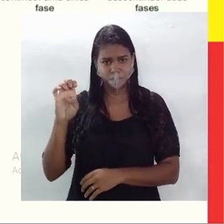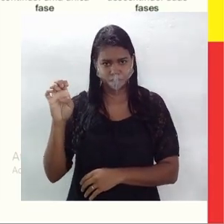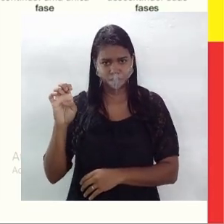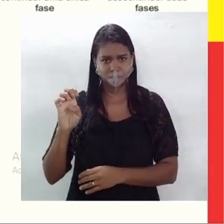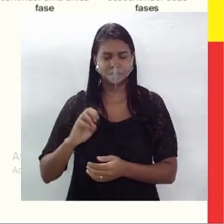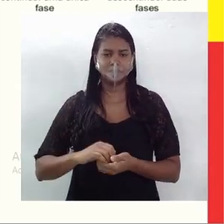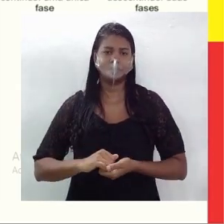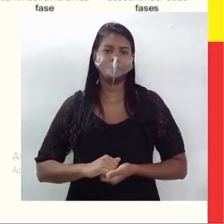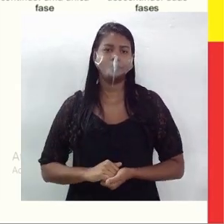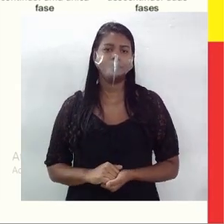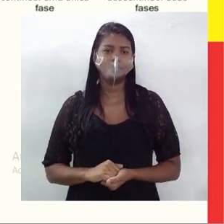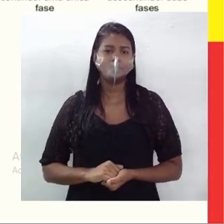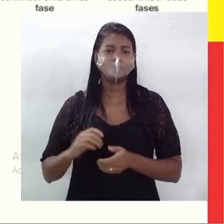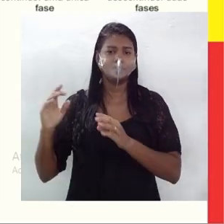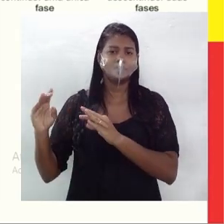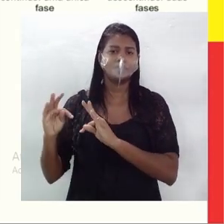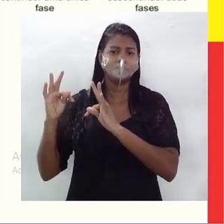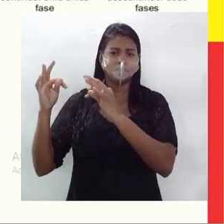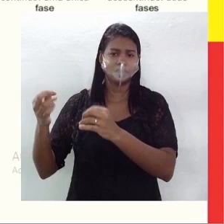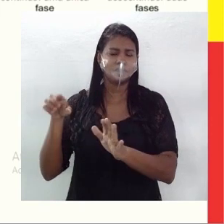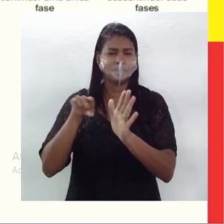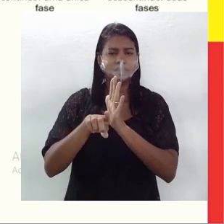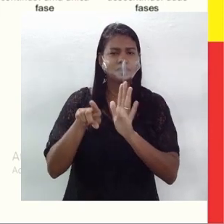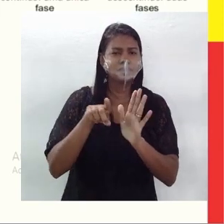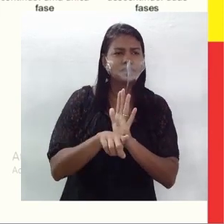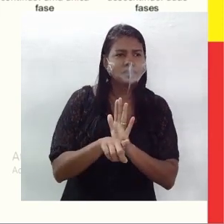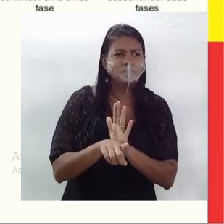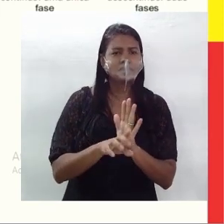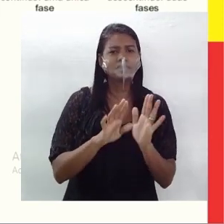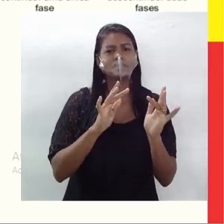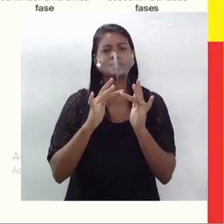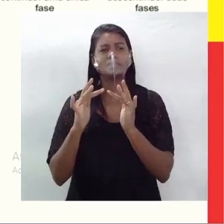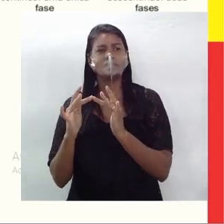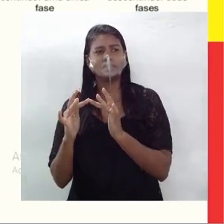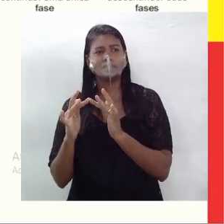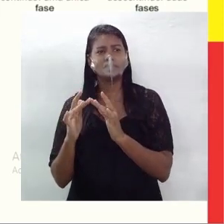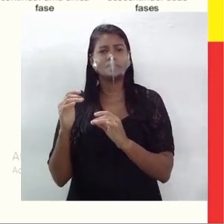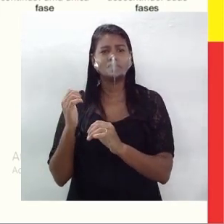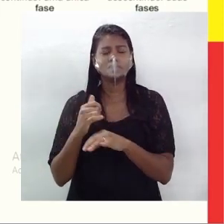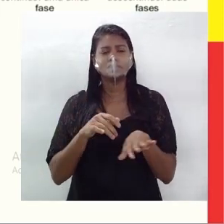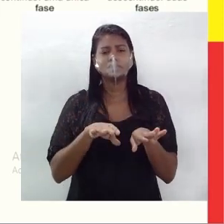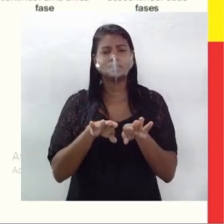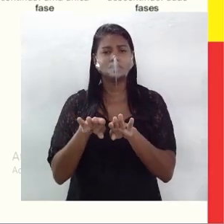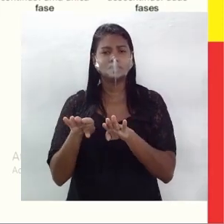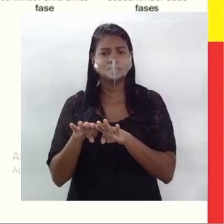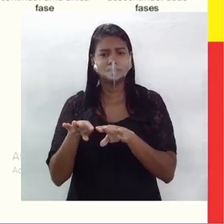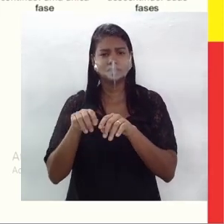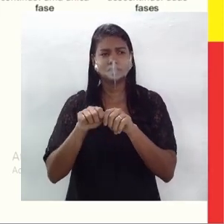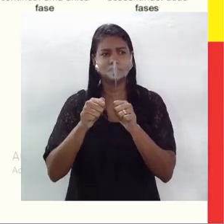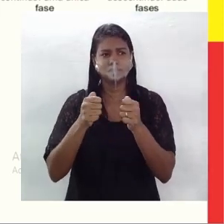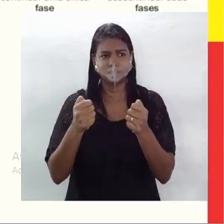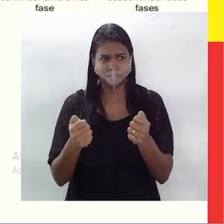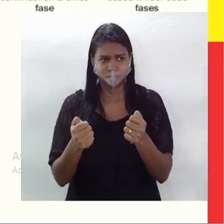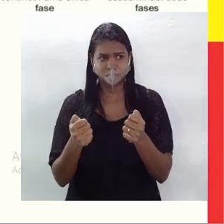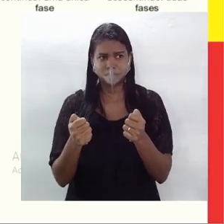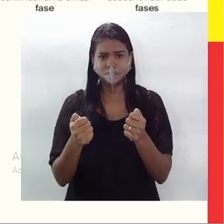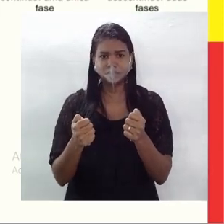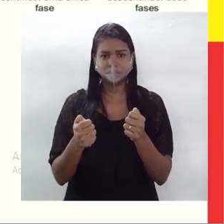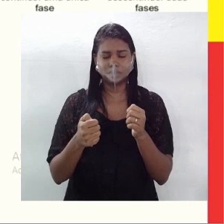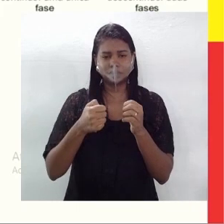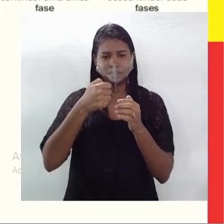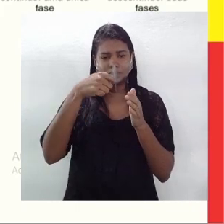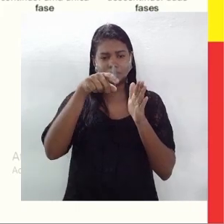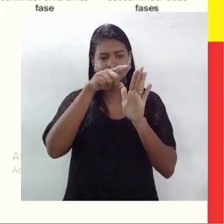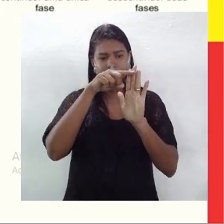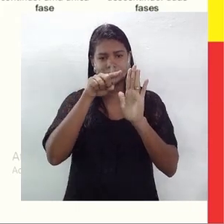heterogêneos. Todas as alternativas correlacionam adequadamente o sistema e a sua